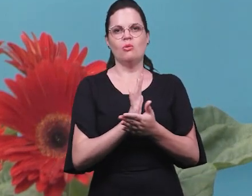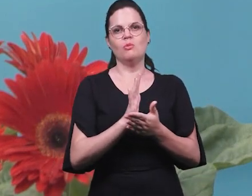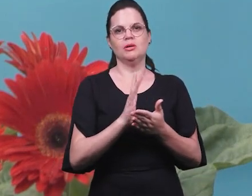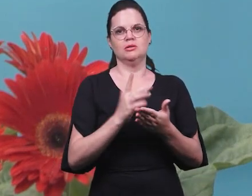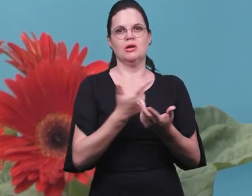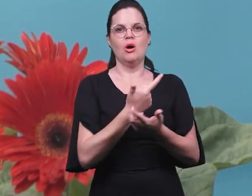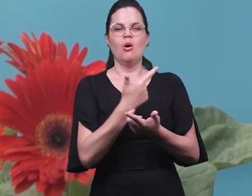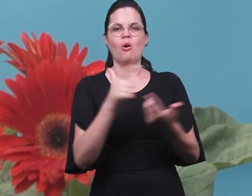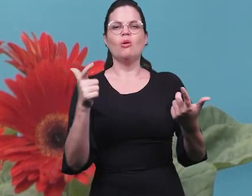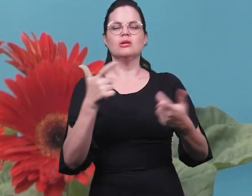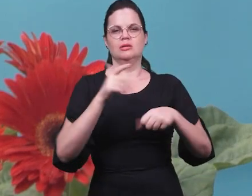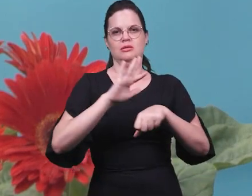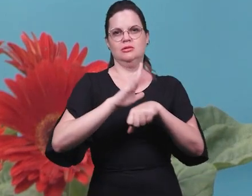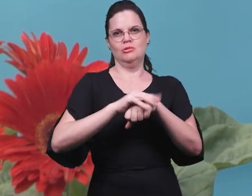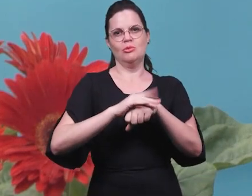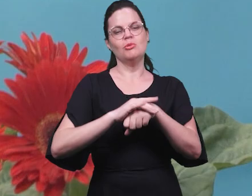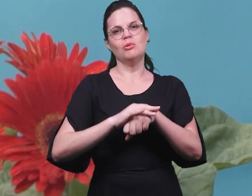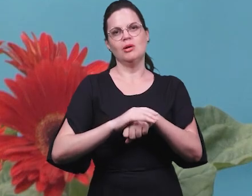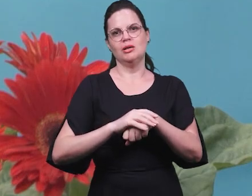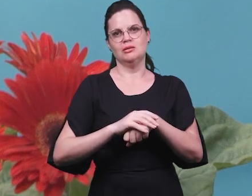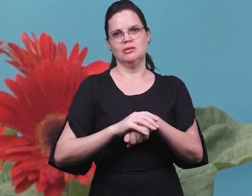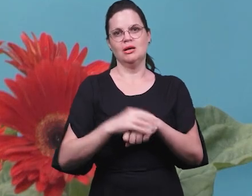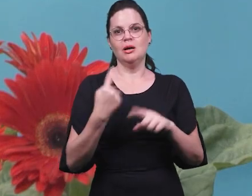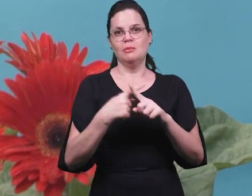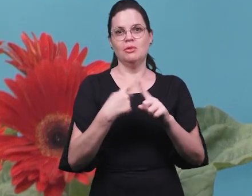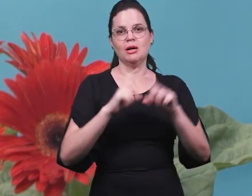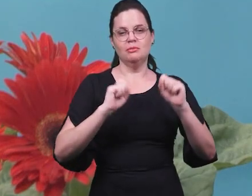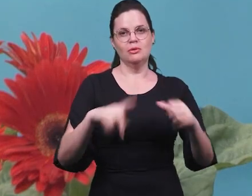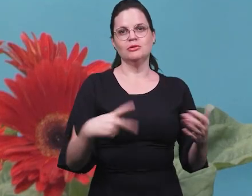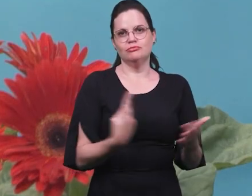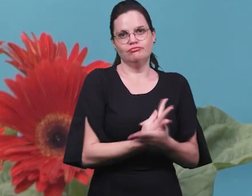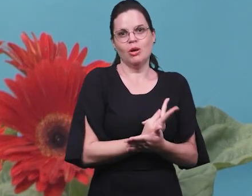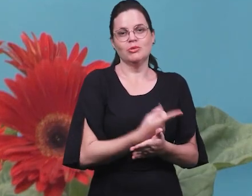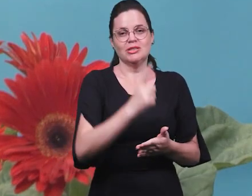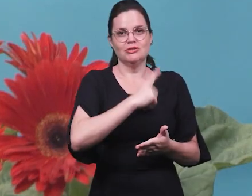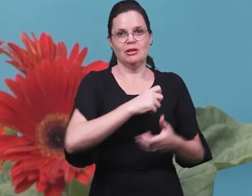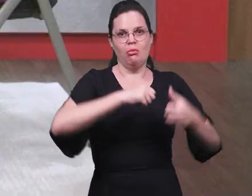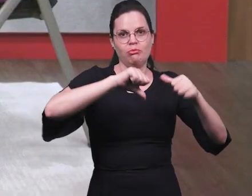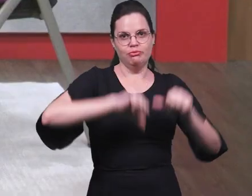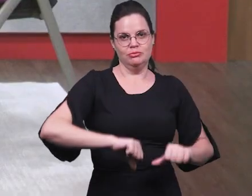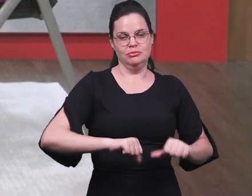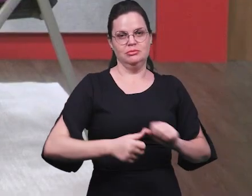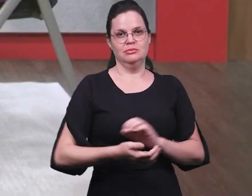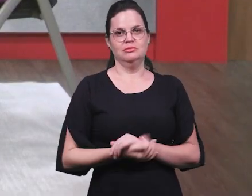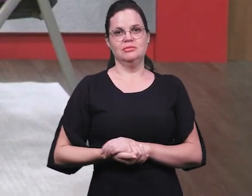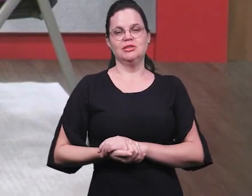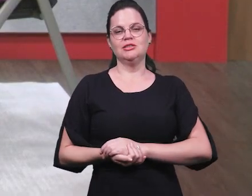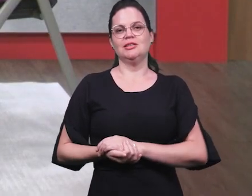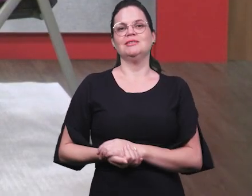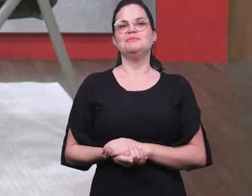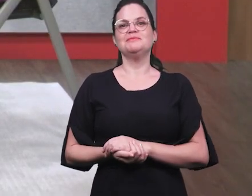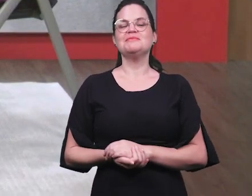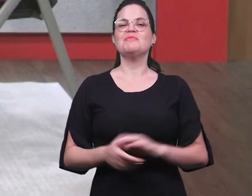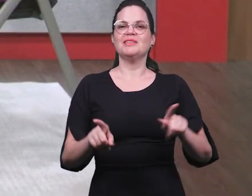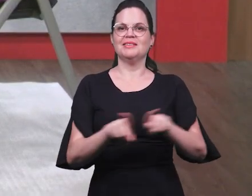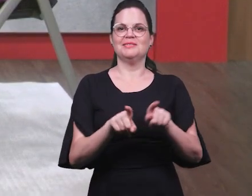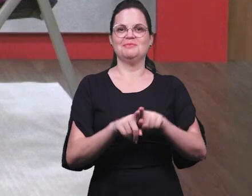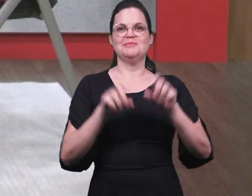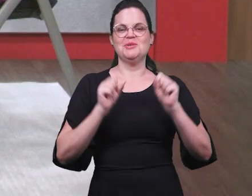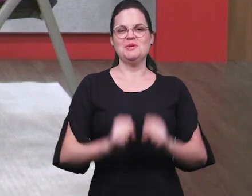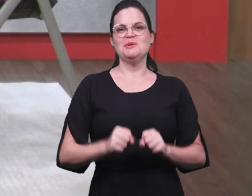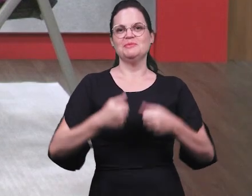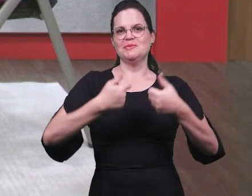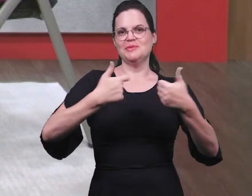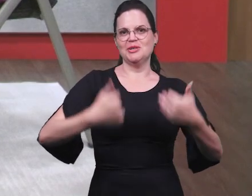doença e da doença não compensada ou mal compensada. Então, a gente pode estender um pouquinho sobre